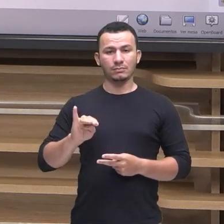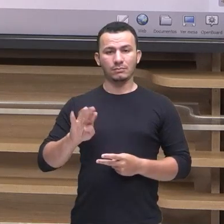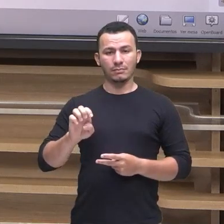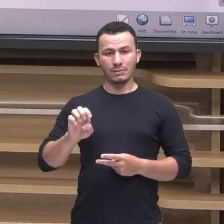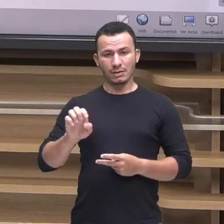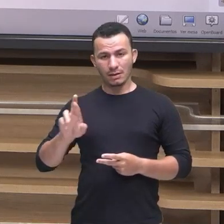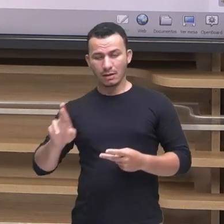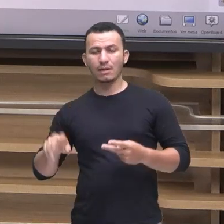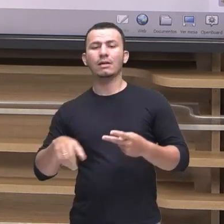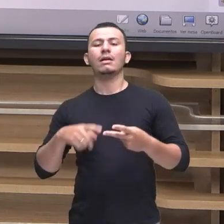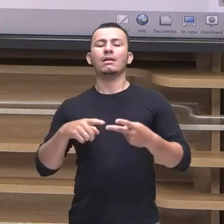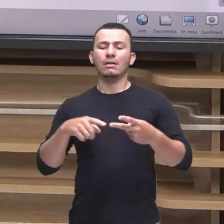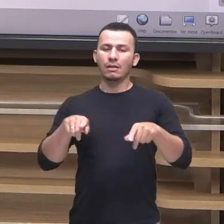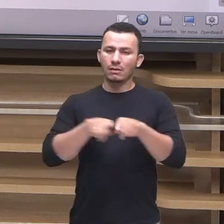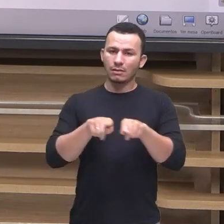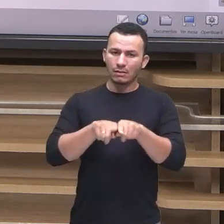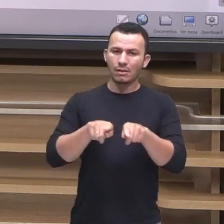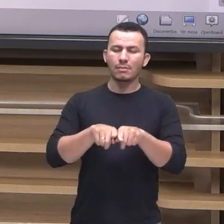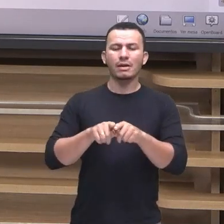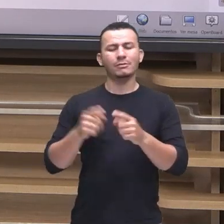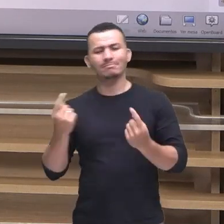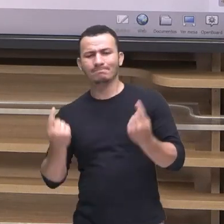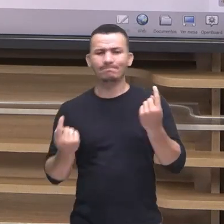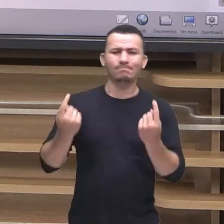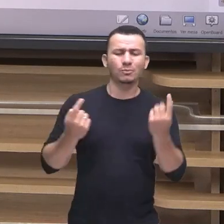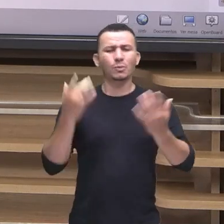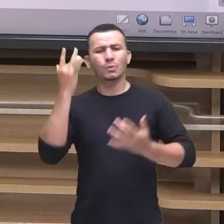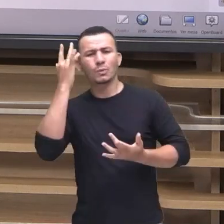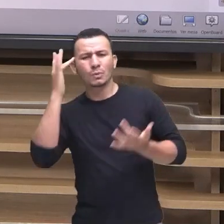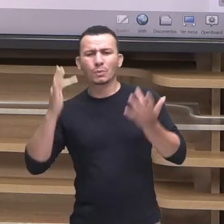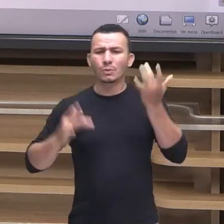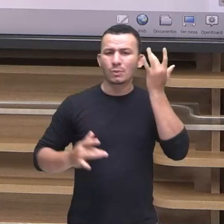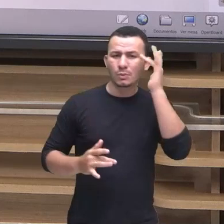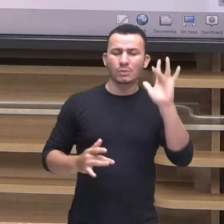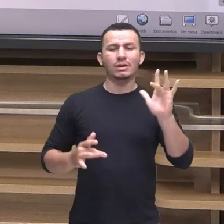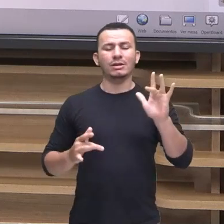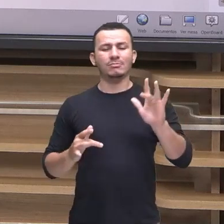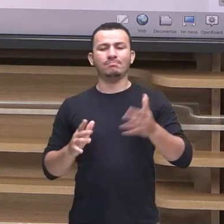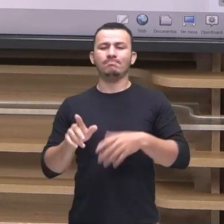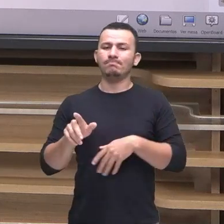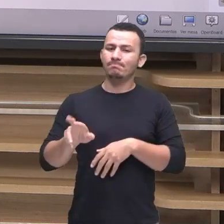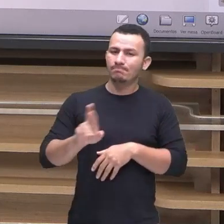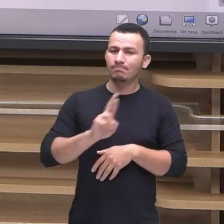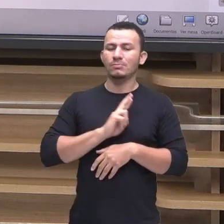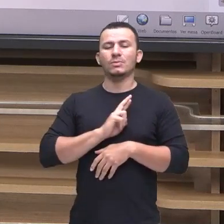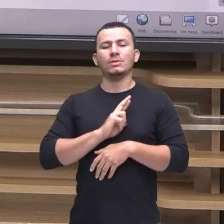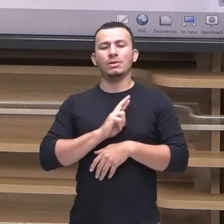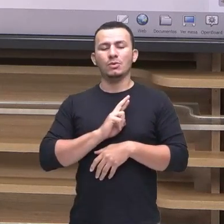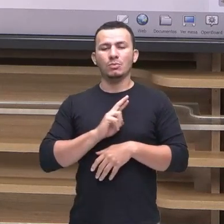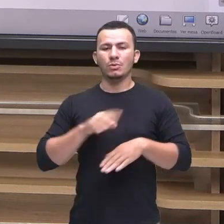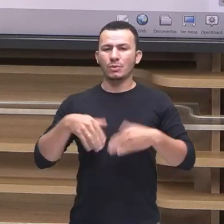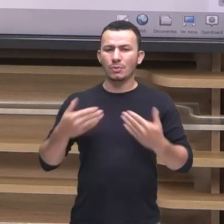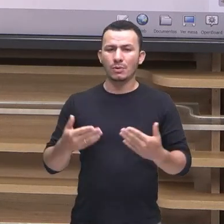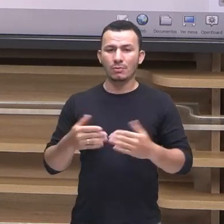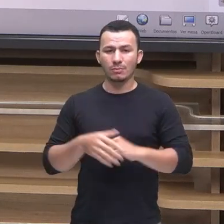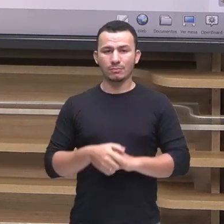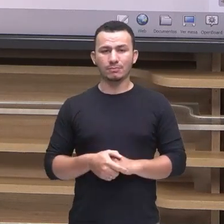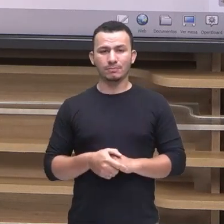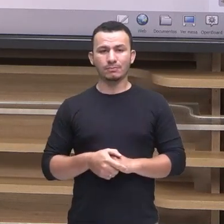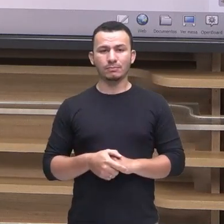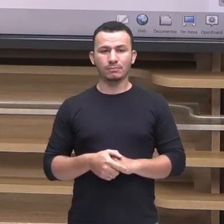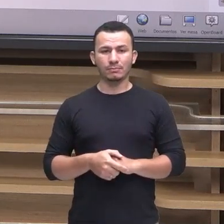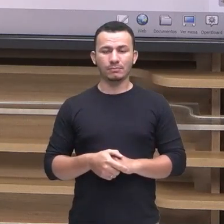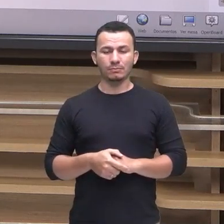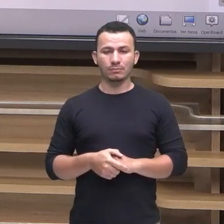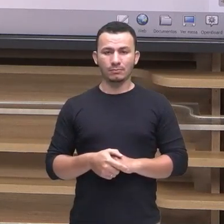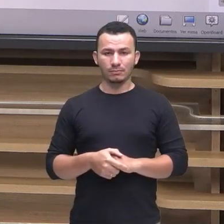foi na onda, né? O Brian estava meio indeciso, não sabia direito qual a resposta, então ele resolveu ir na resposta, né, de